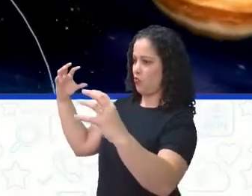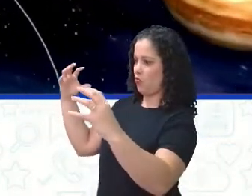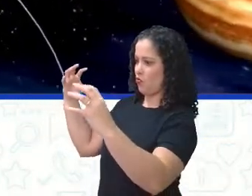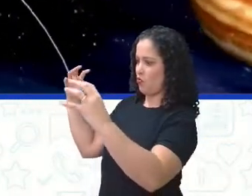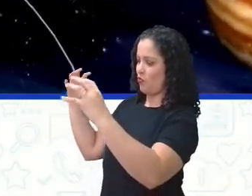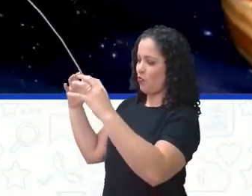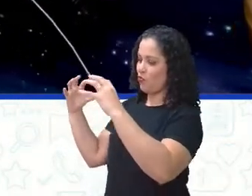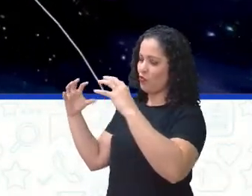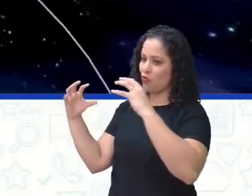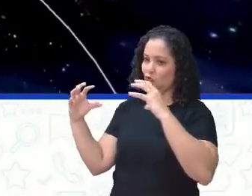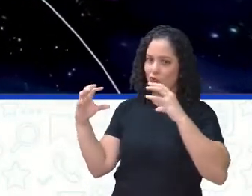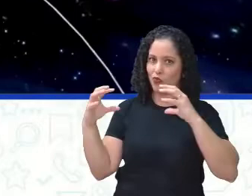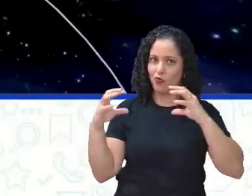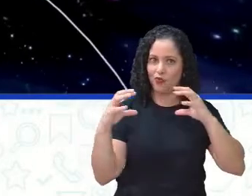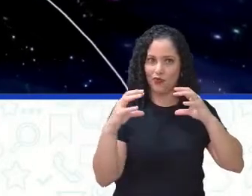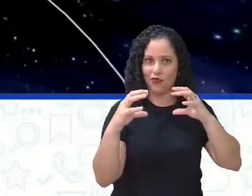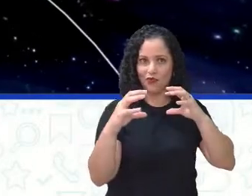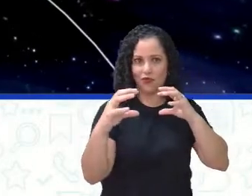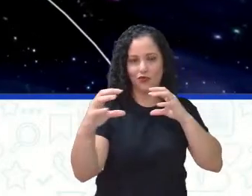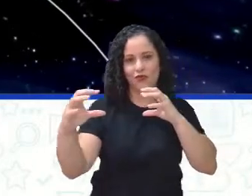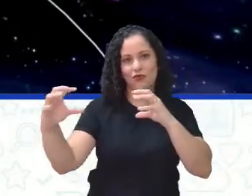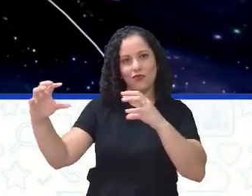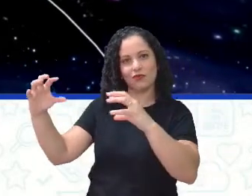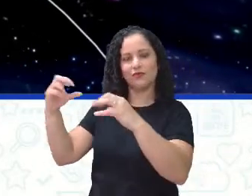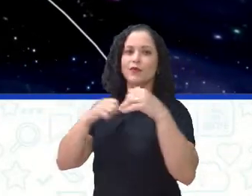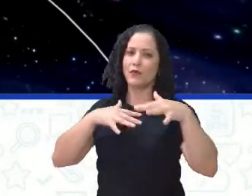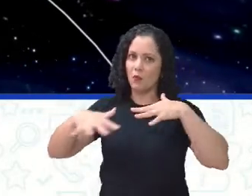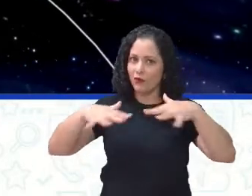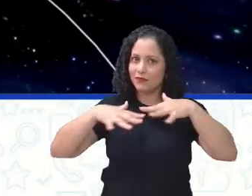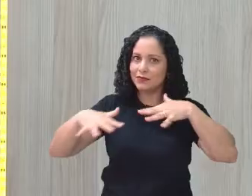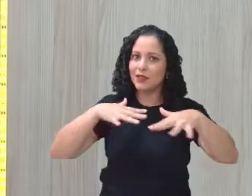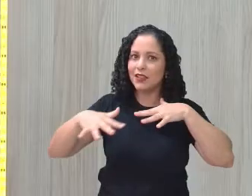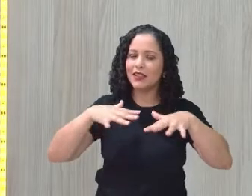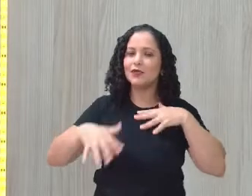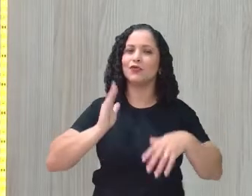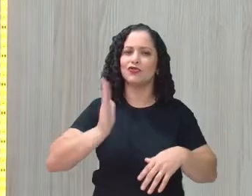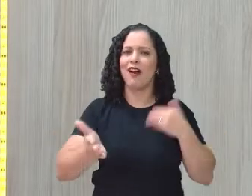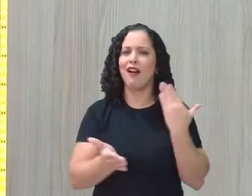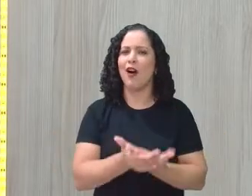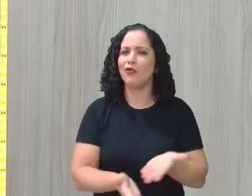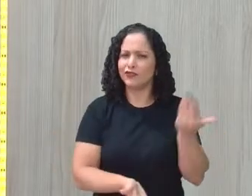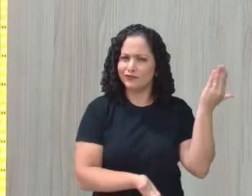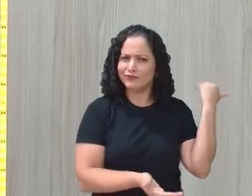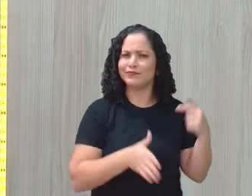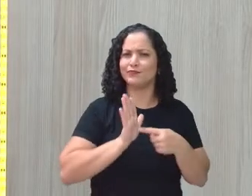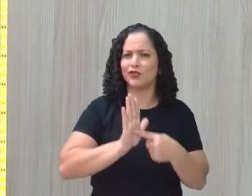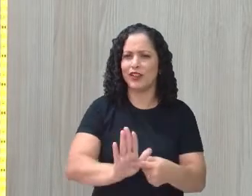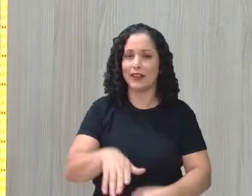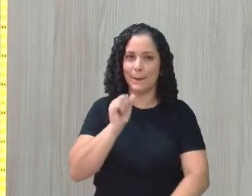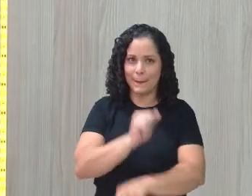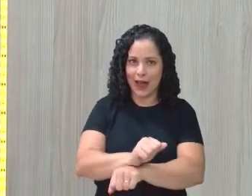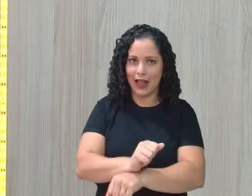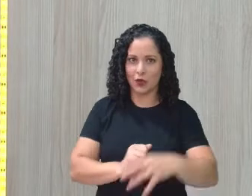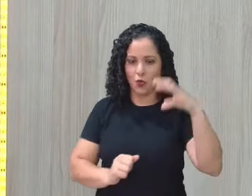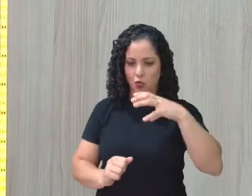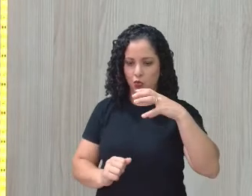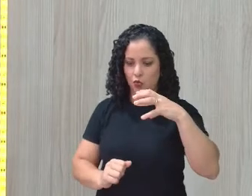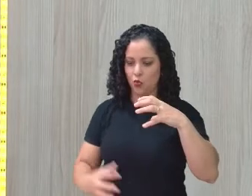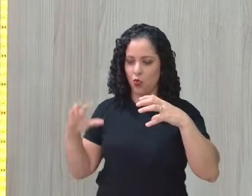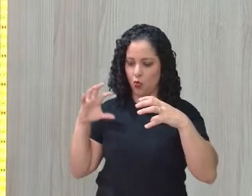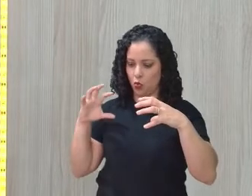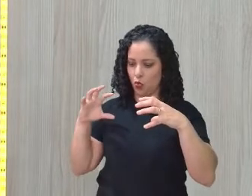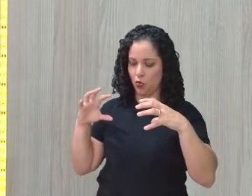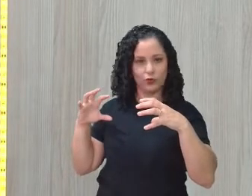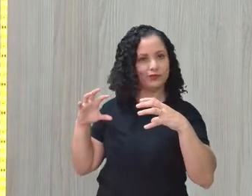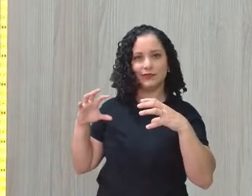que nós já trabalhamos em aulas anteriores, não é, sobre como eles estão circulando, então eles não param no espaço. Eles estão em